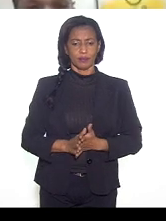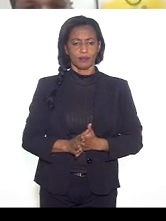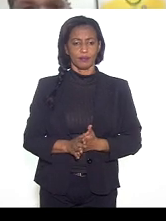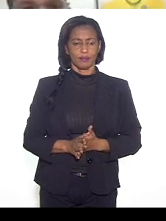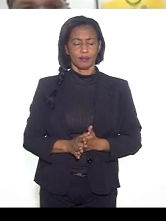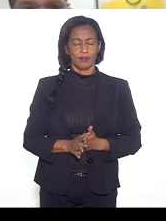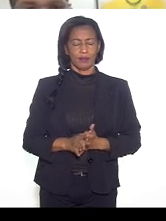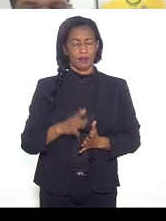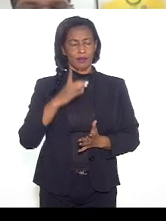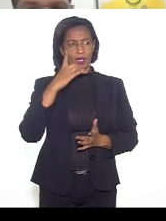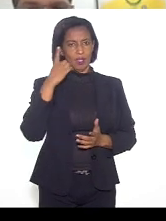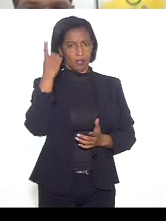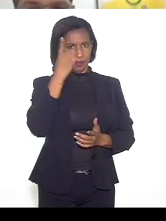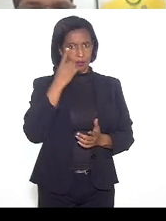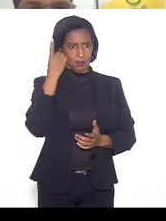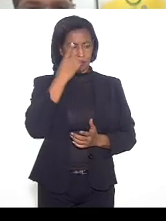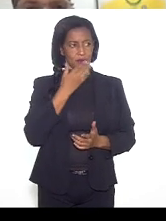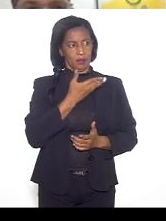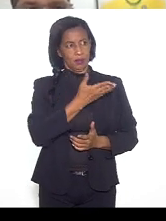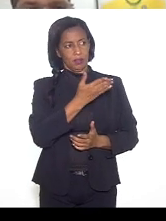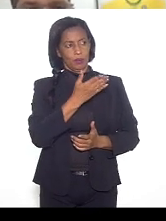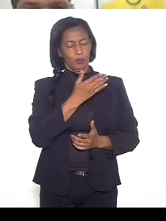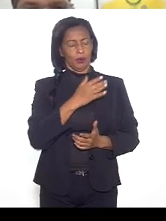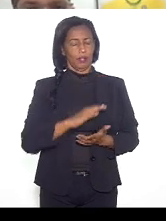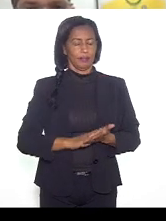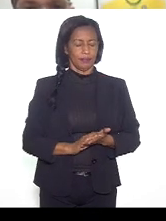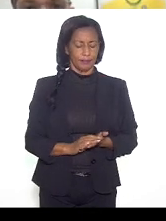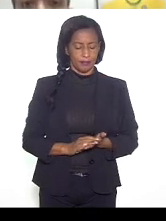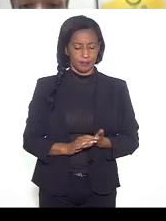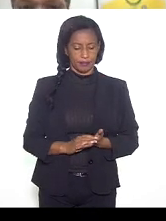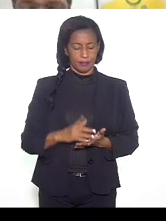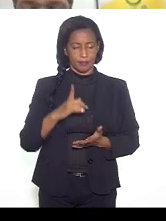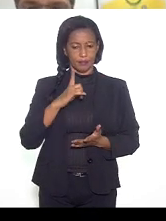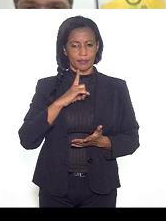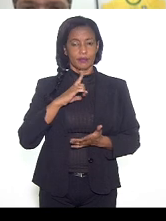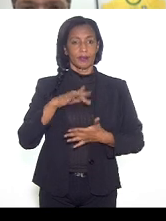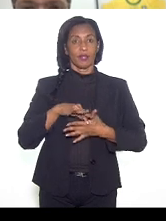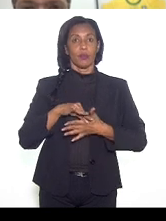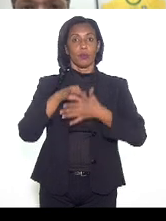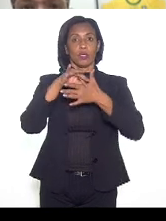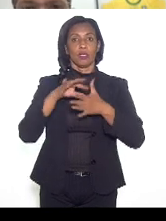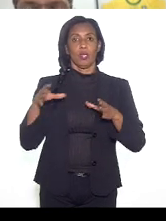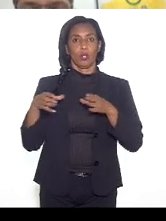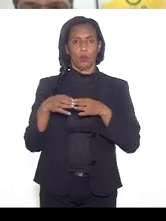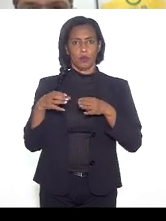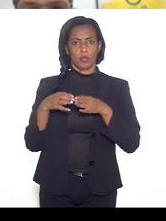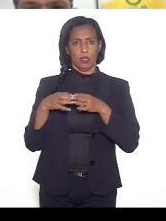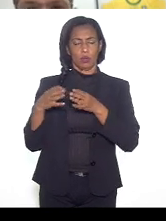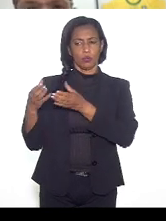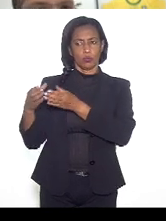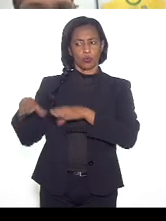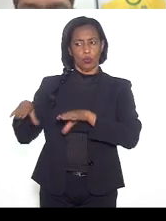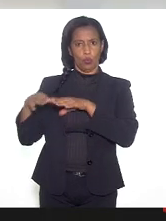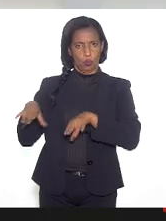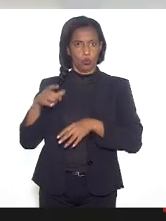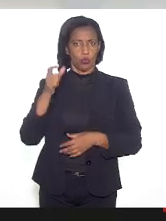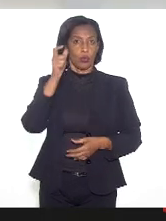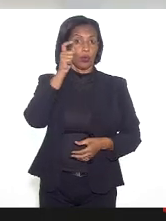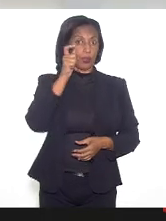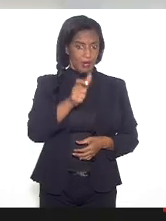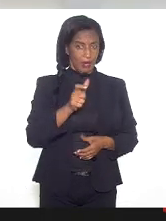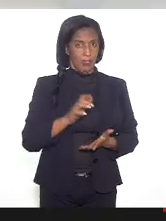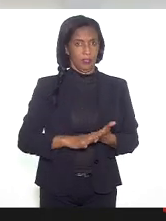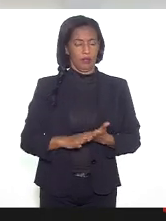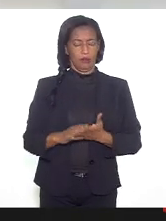Deputado Ratinho, antes de passar a palavra para a deputada Marta, eu acho que temos representantes aqui das comissões de concurso e o interesse dos